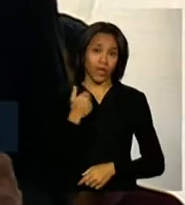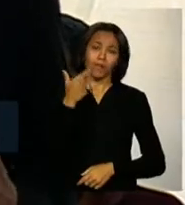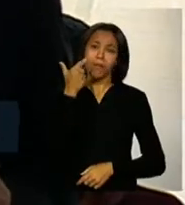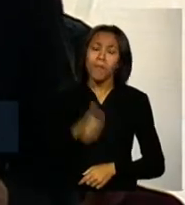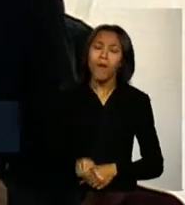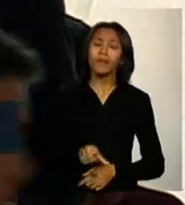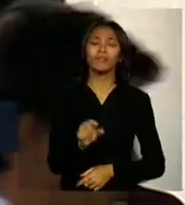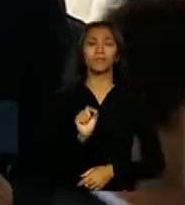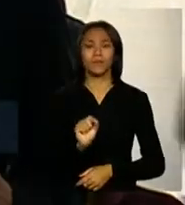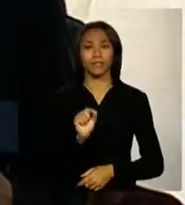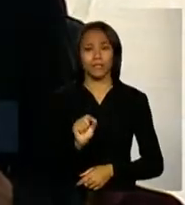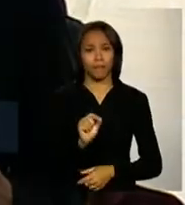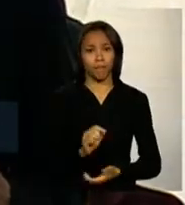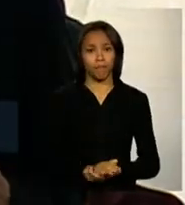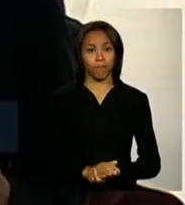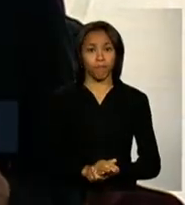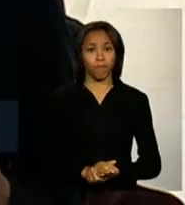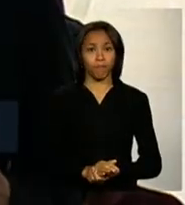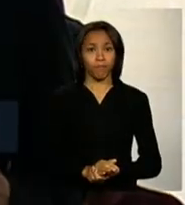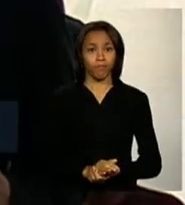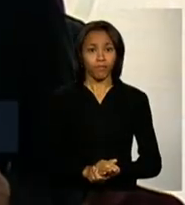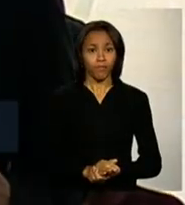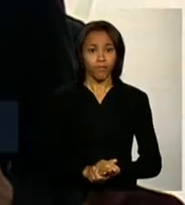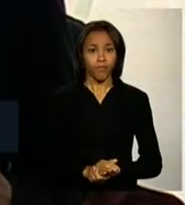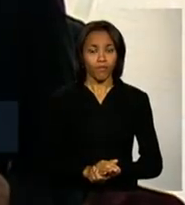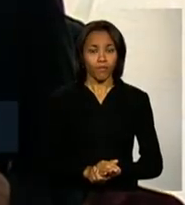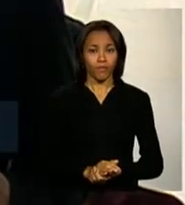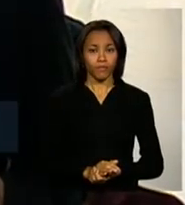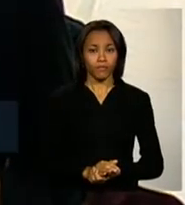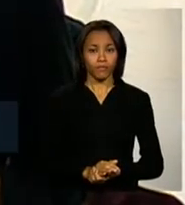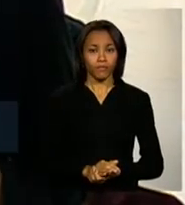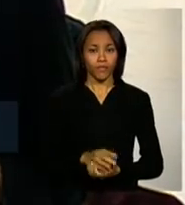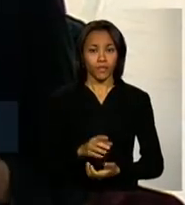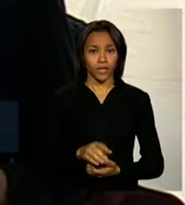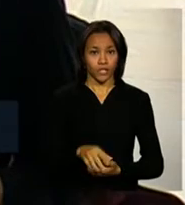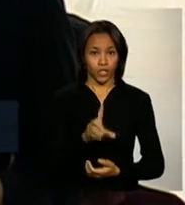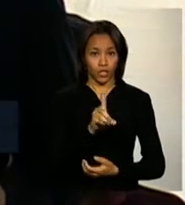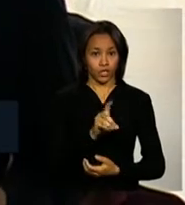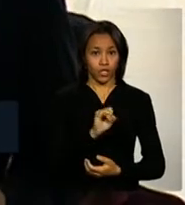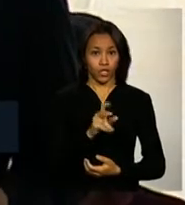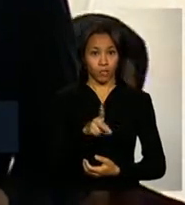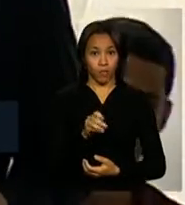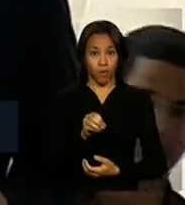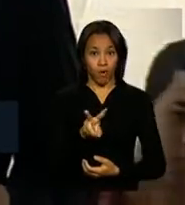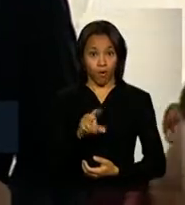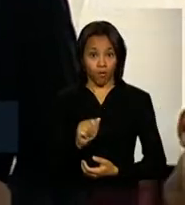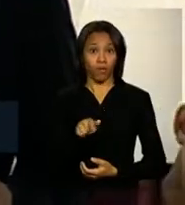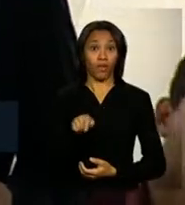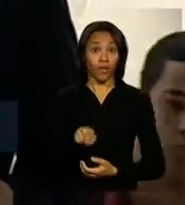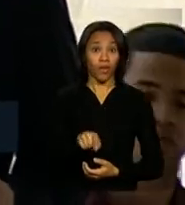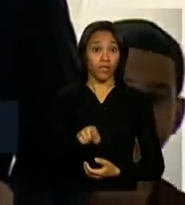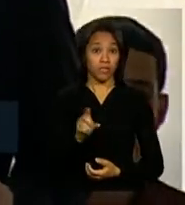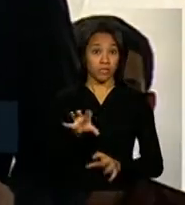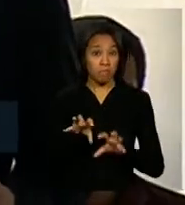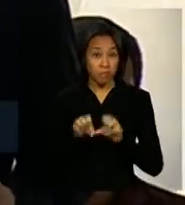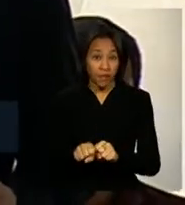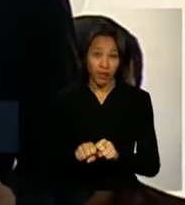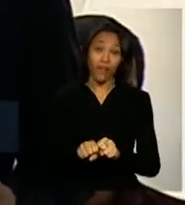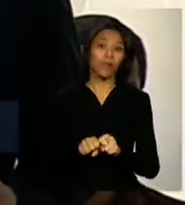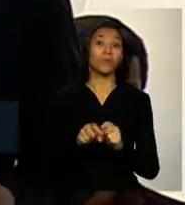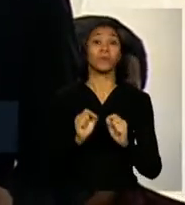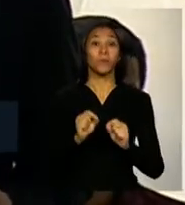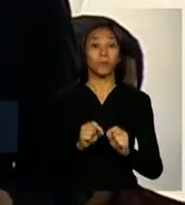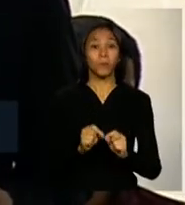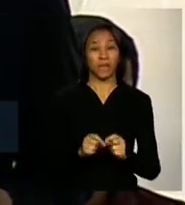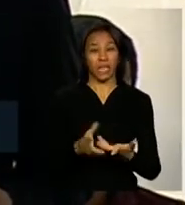juntamente com esse povo né que é o de prova vocês prenderam um carregamento